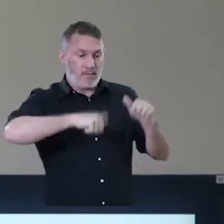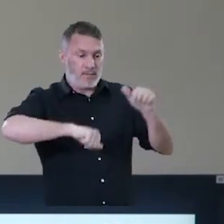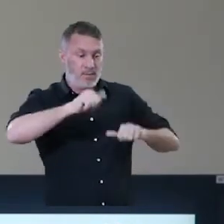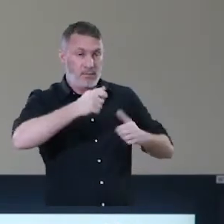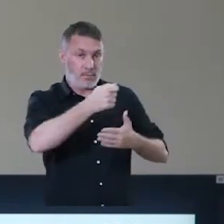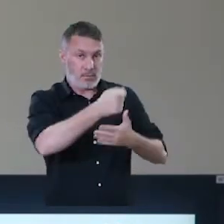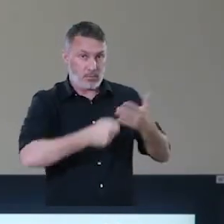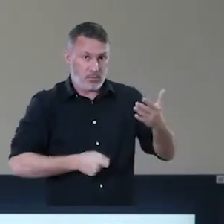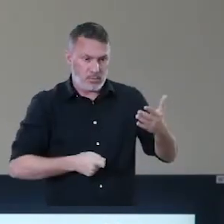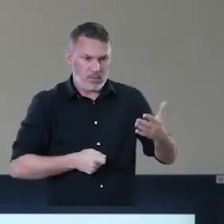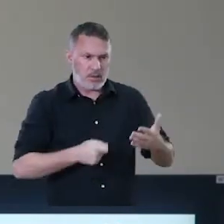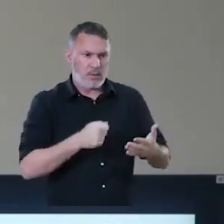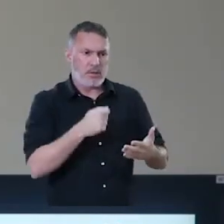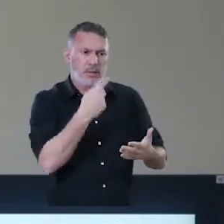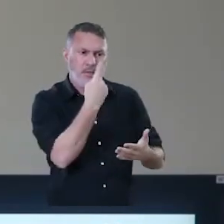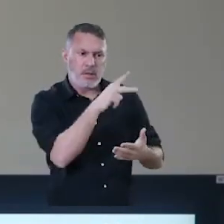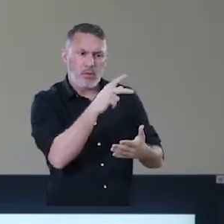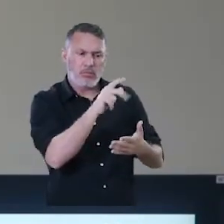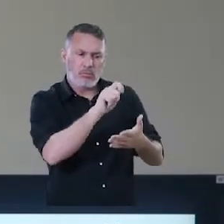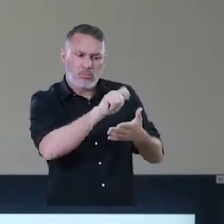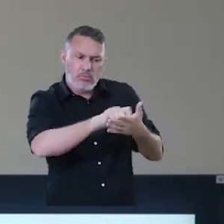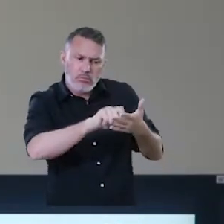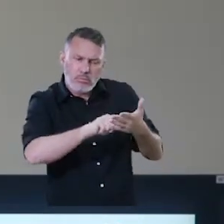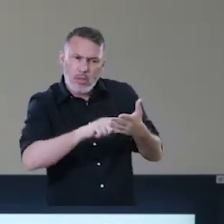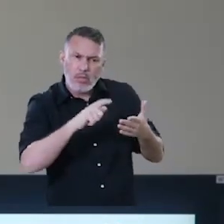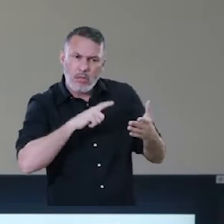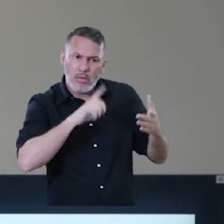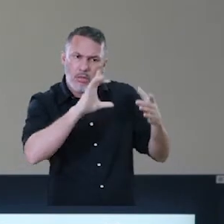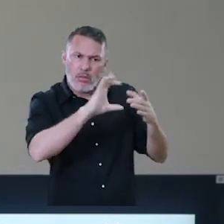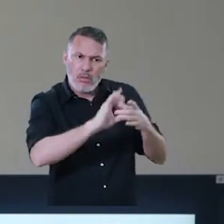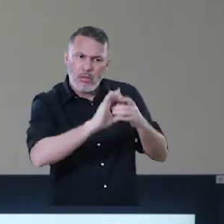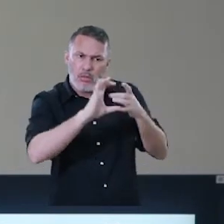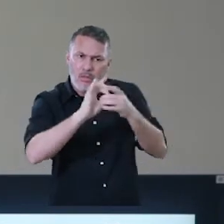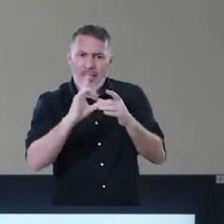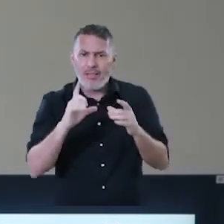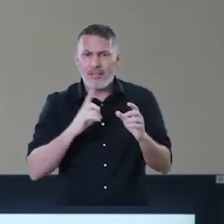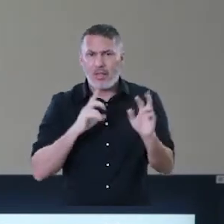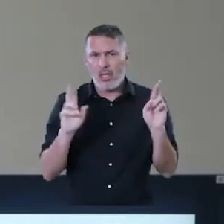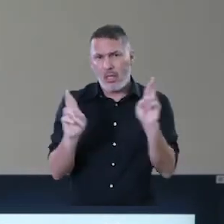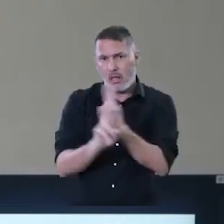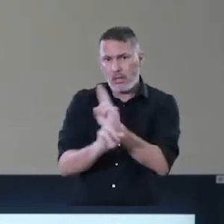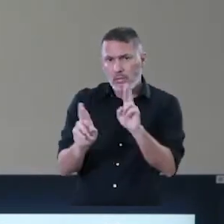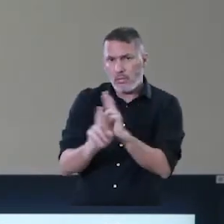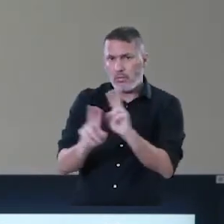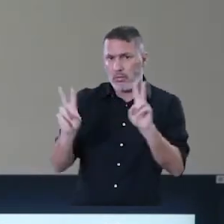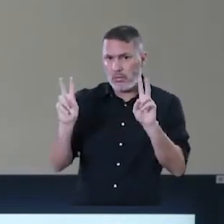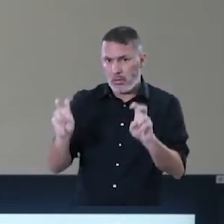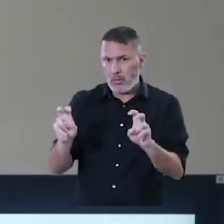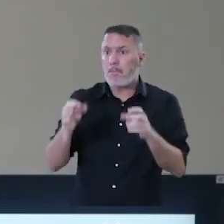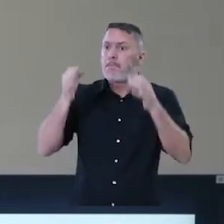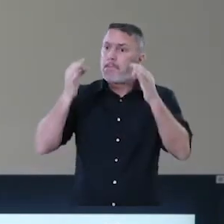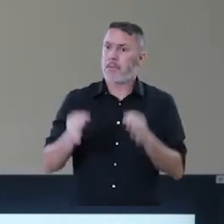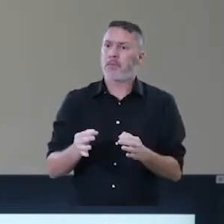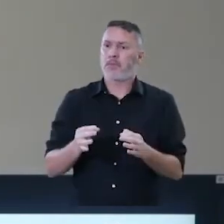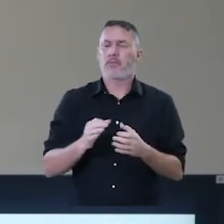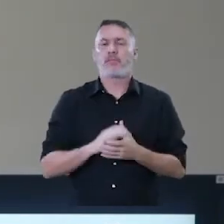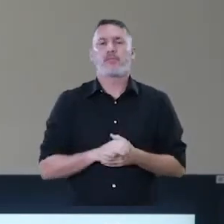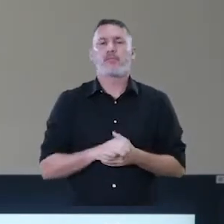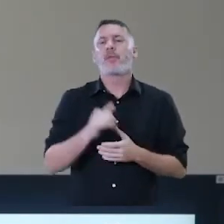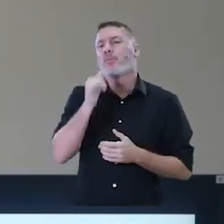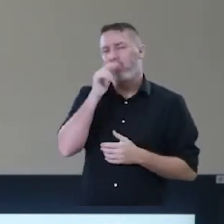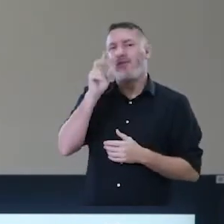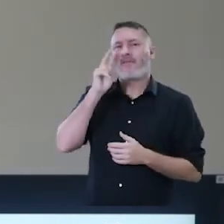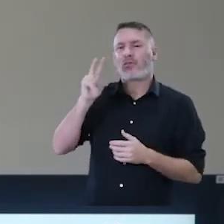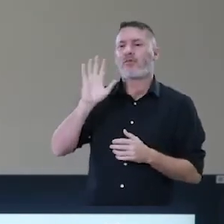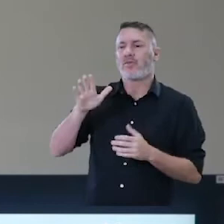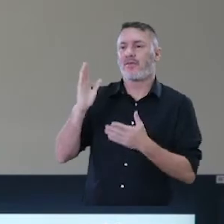ser feita se realmente o que você utilizou para contextualizar a sua redação, se tem a ver com o tema. Né?